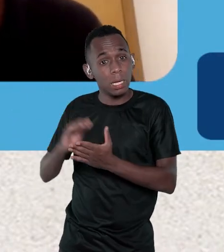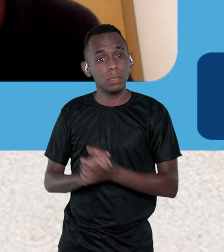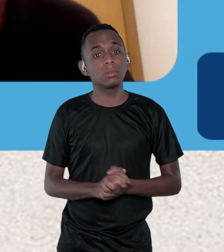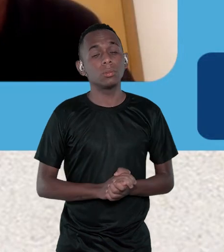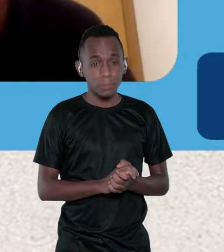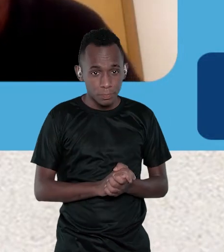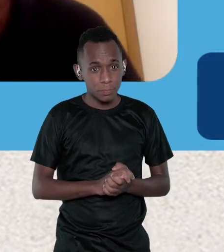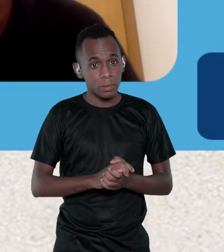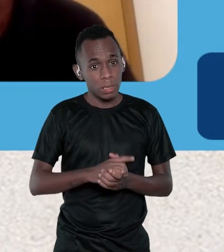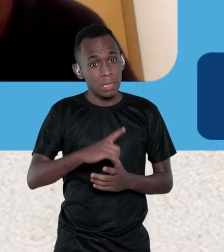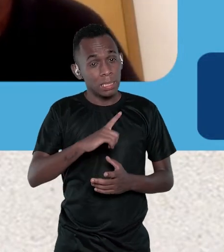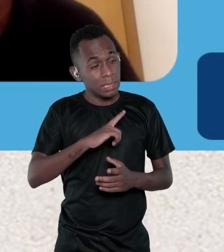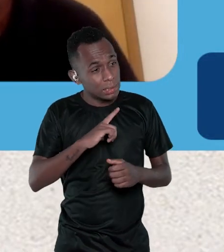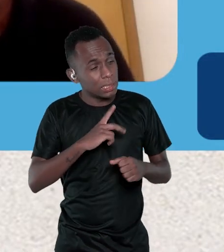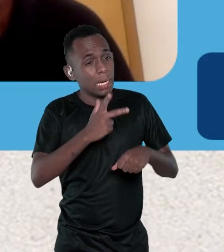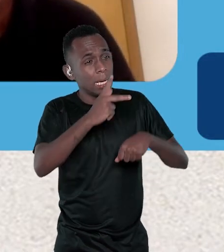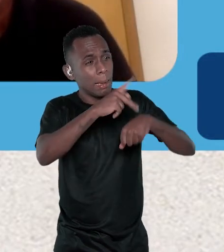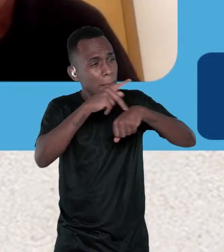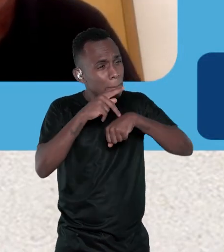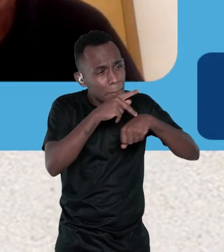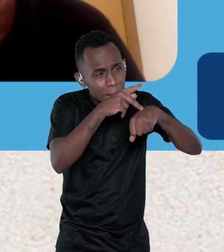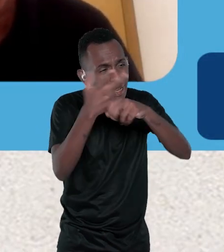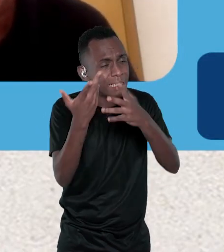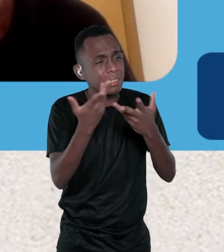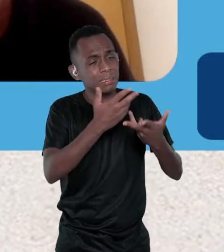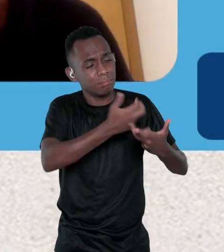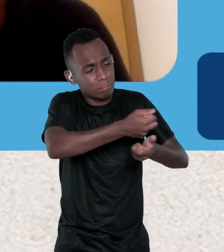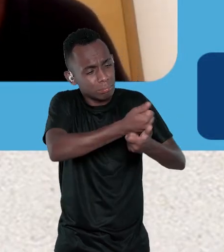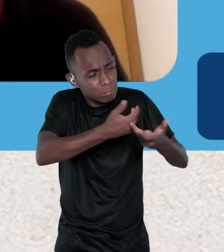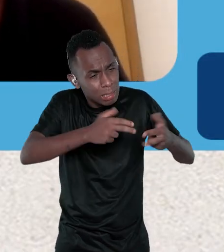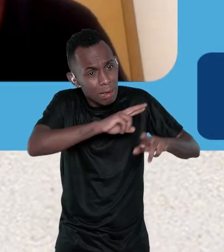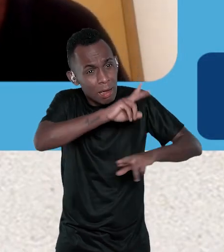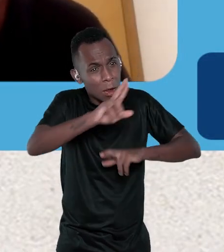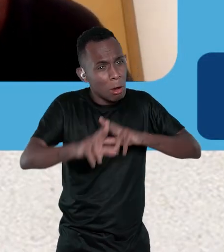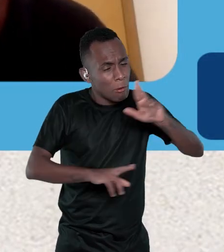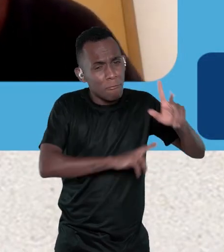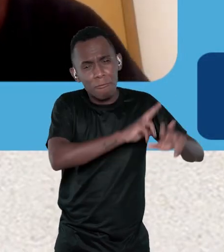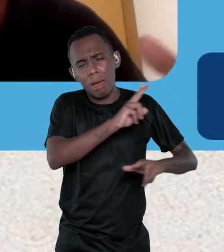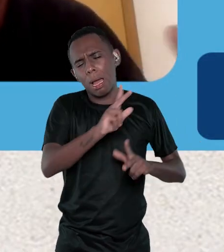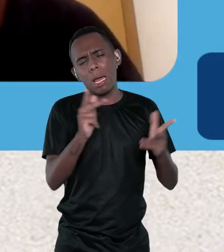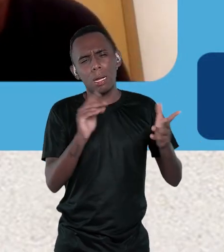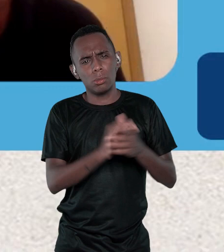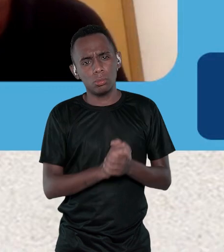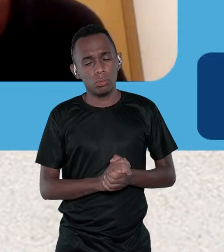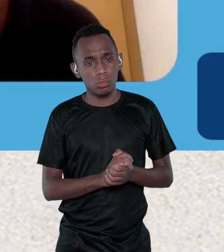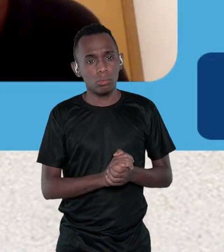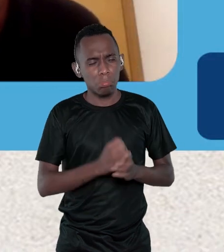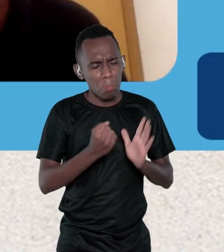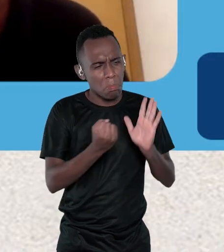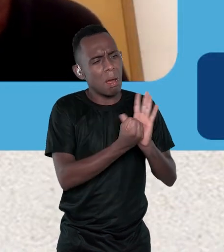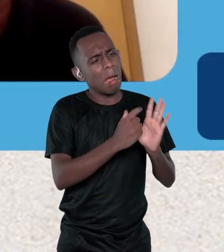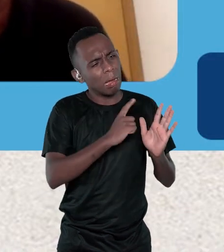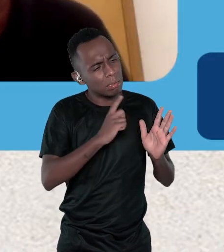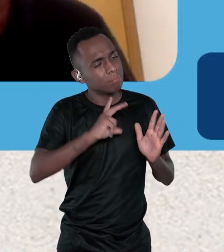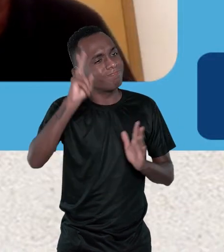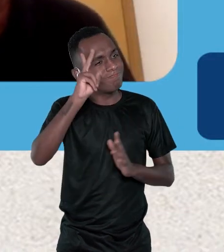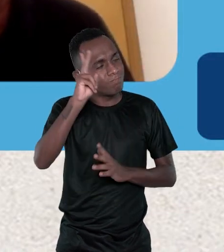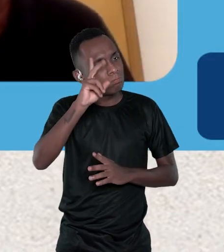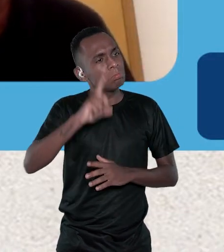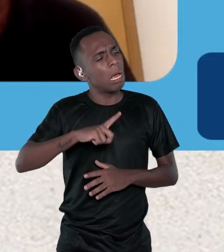e cercado de pedras, de grandes lajedos. É